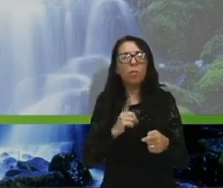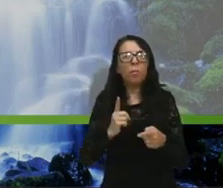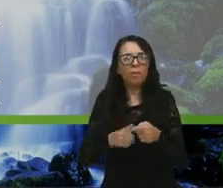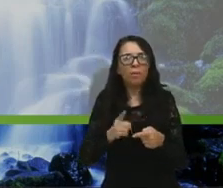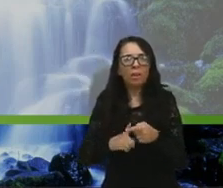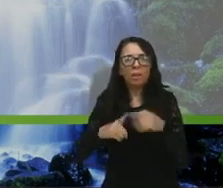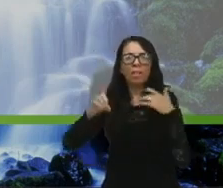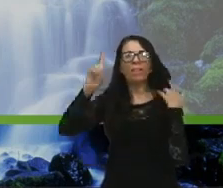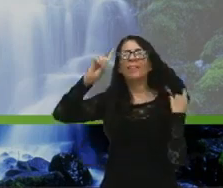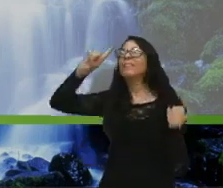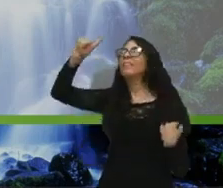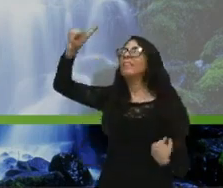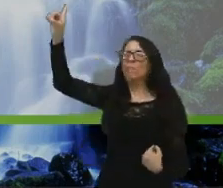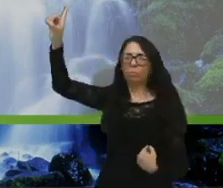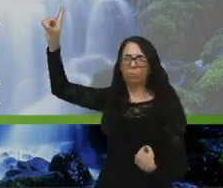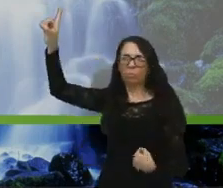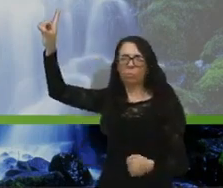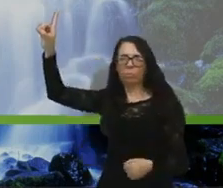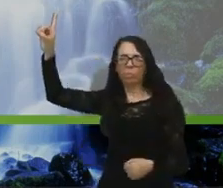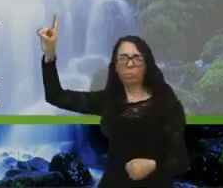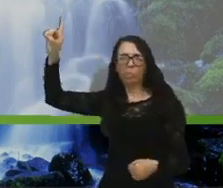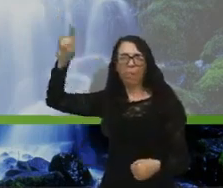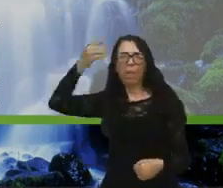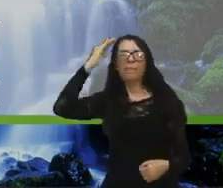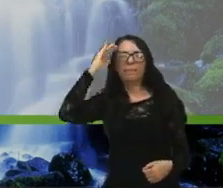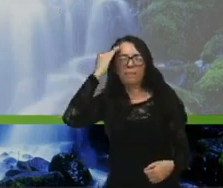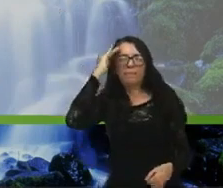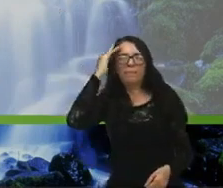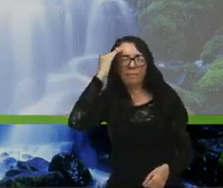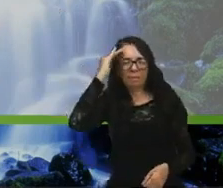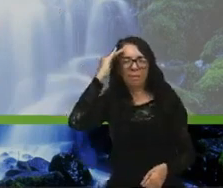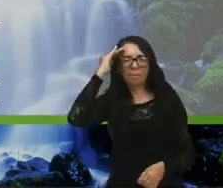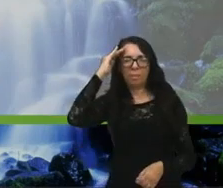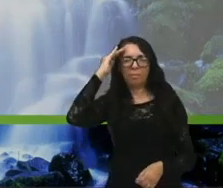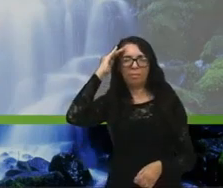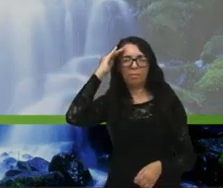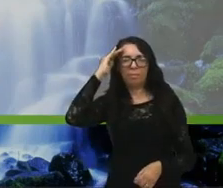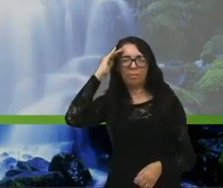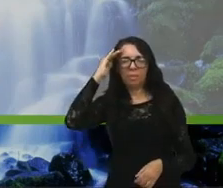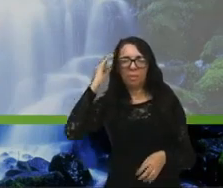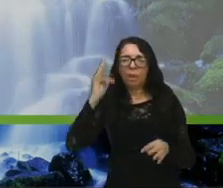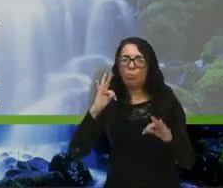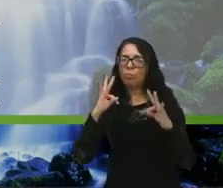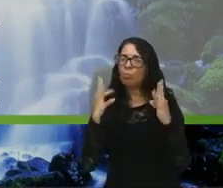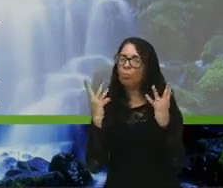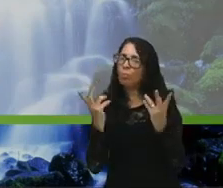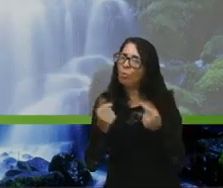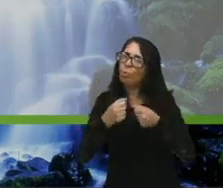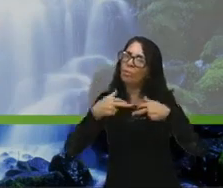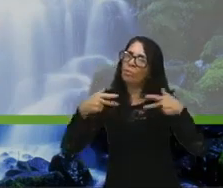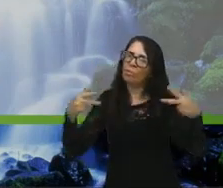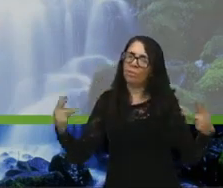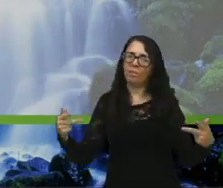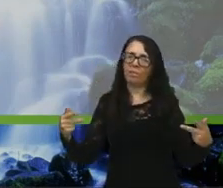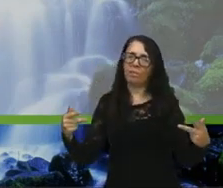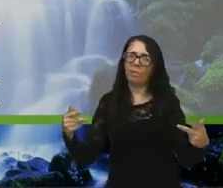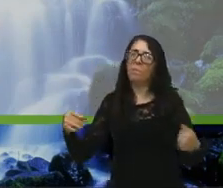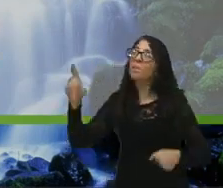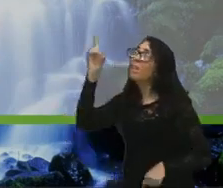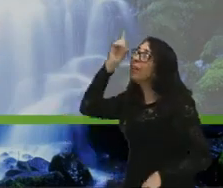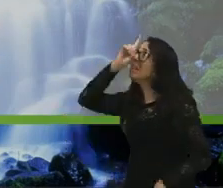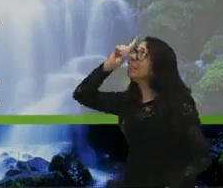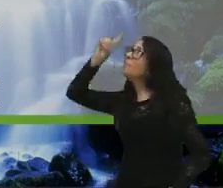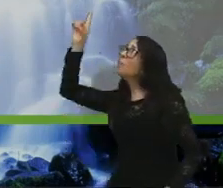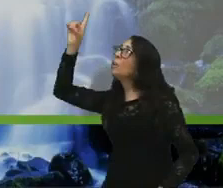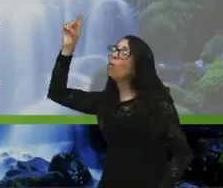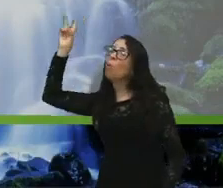o resultado do mover do Espírito Santo nas nossas vidas, alguma coisa está muito errada, como disse